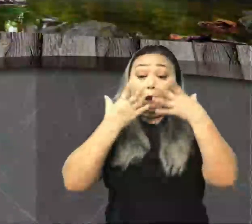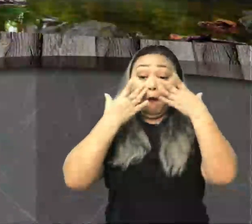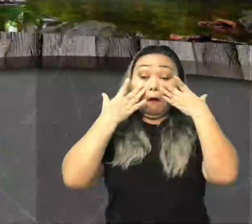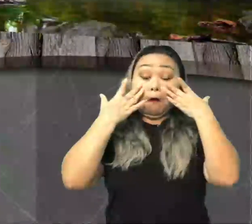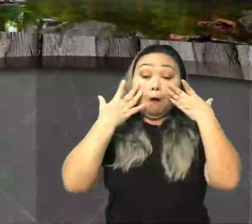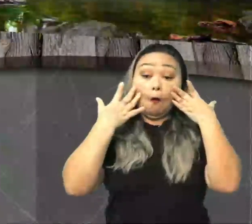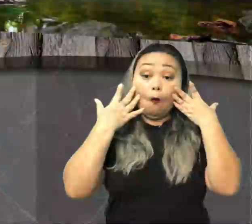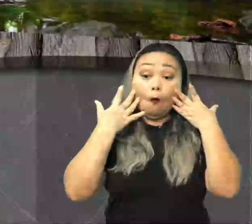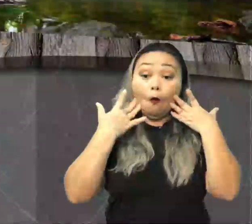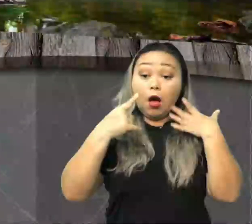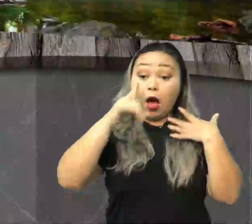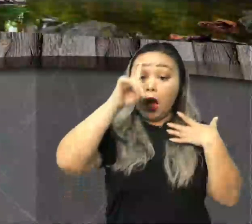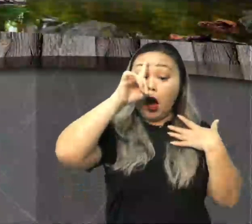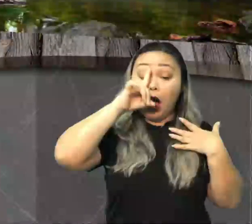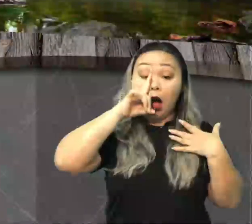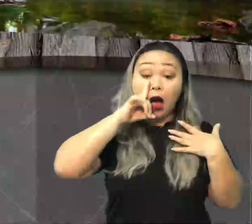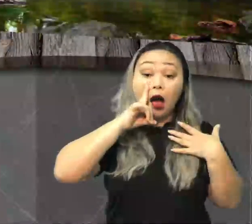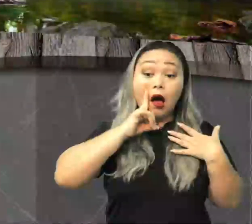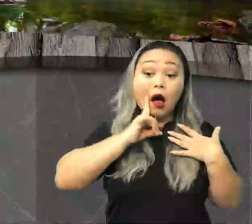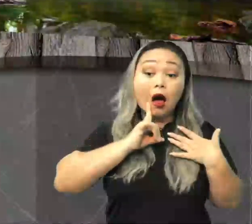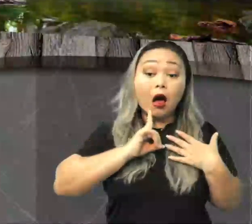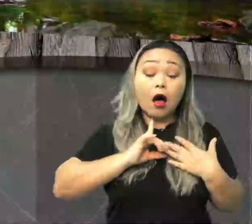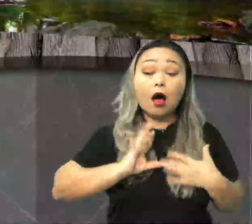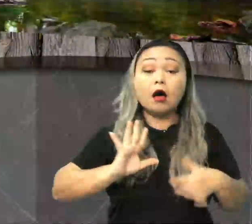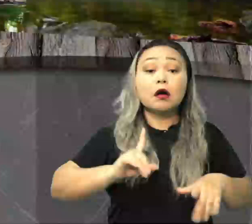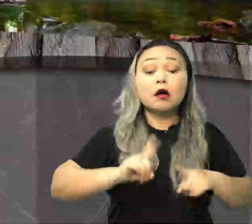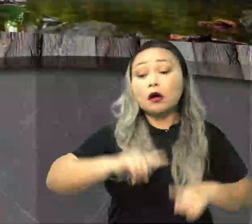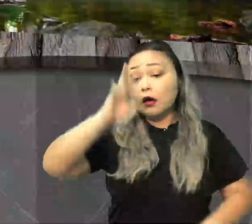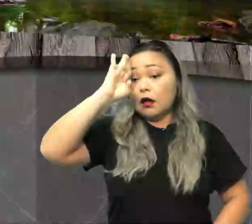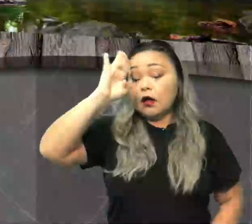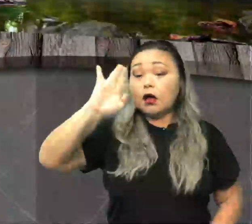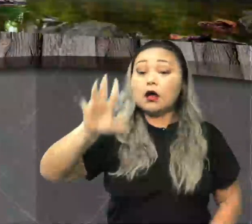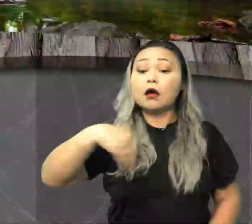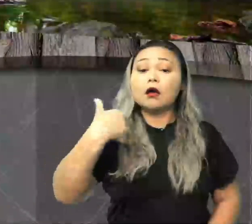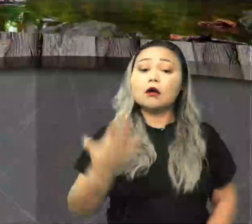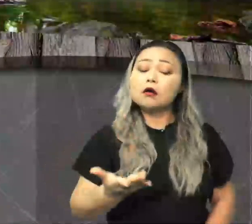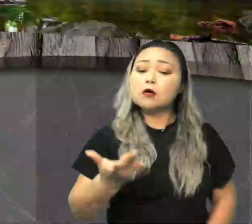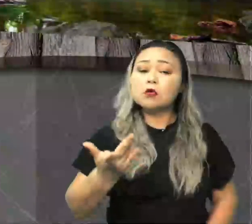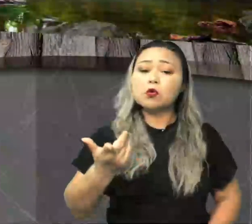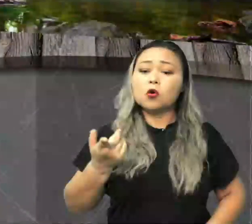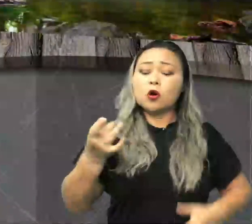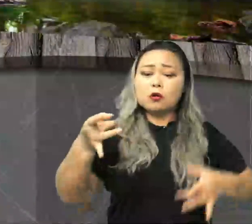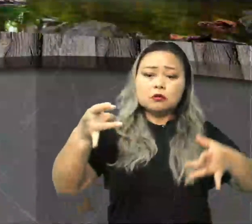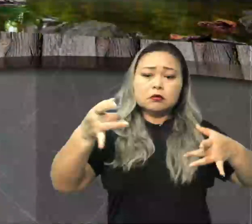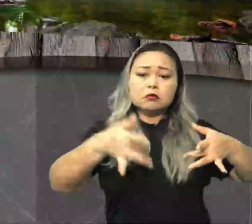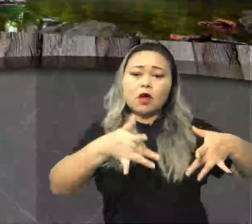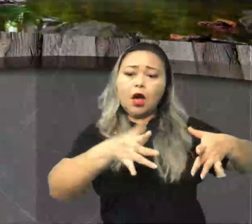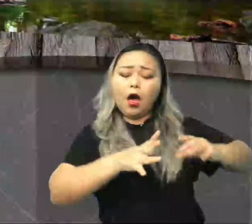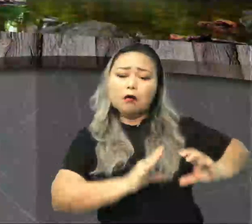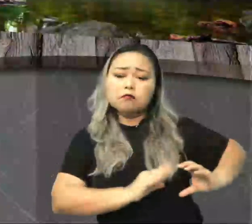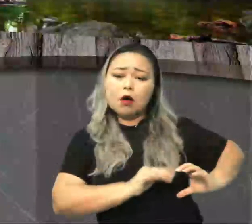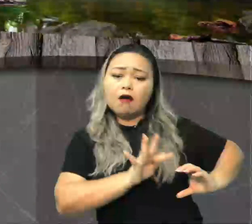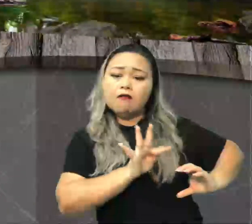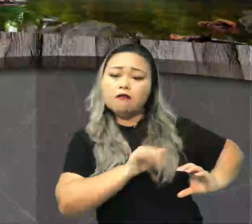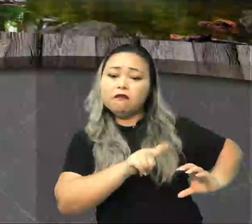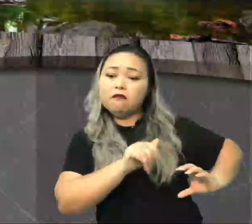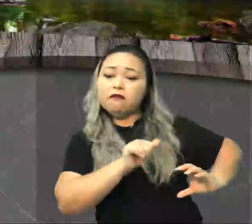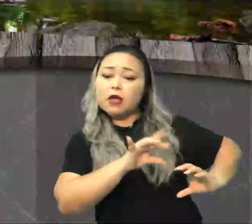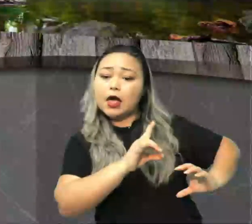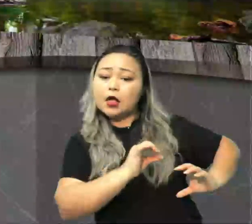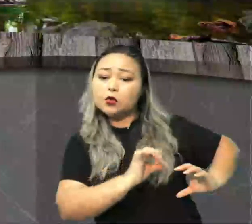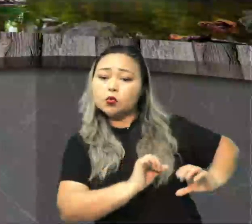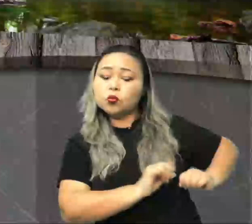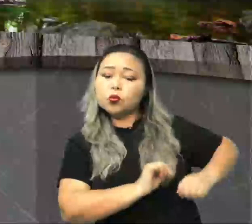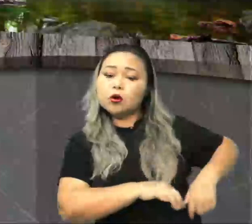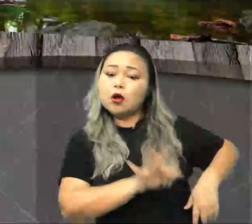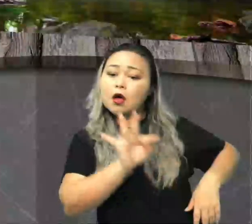da pele, né, amarelidão, né, e principalmente vai estar afetando o fígado, tá? A maioria